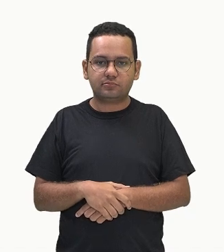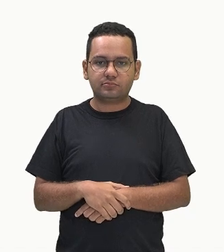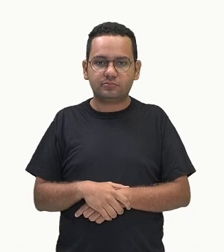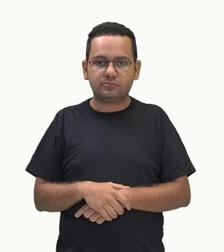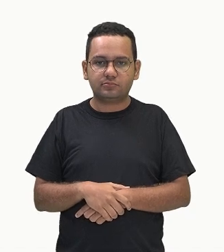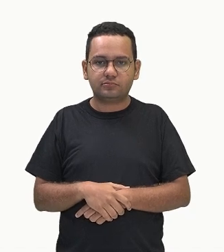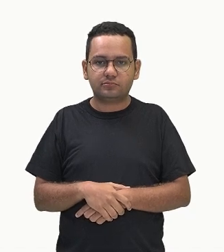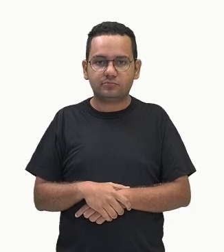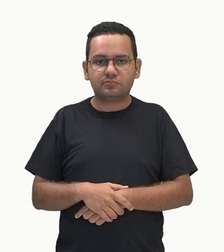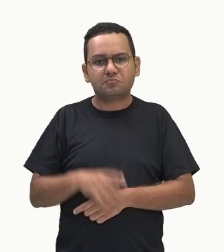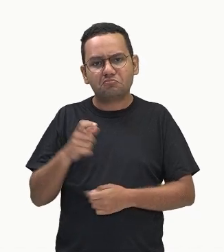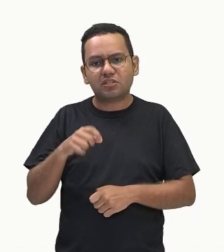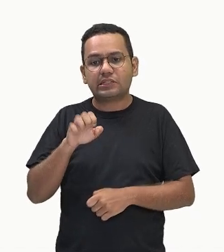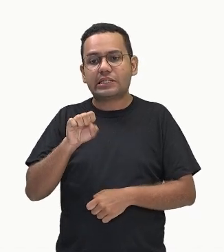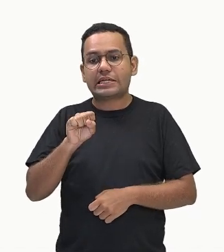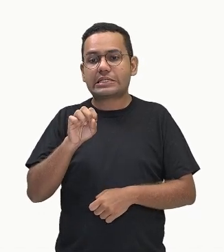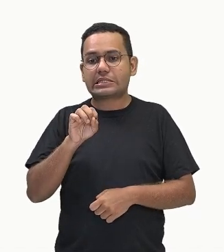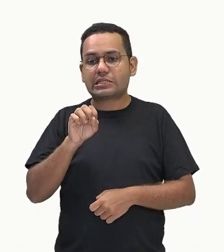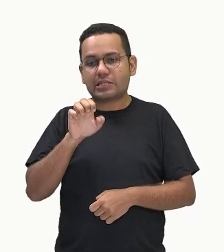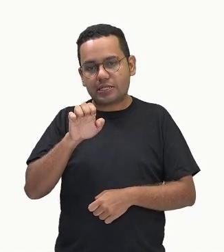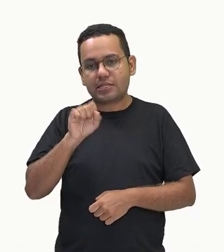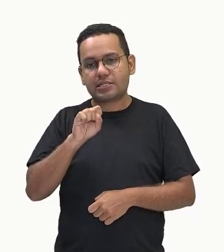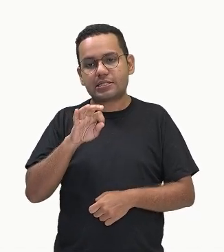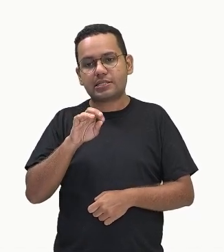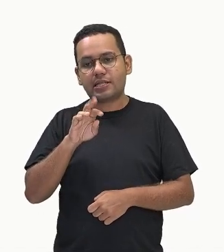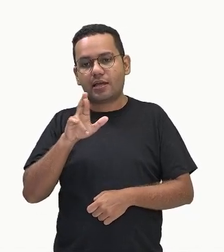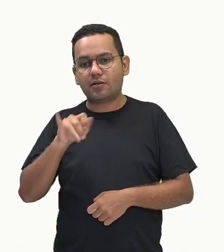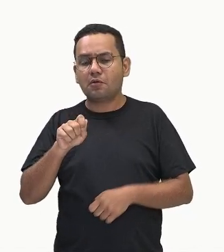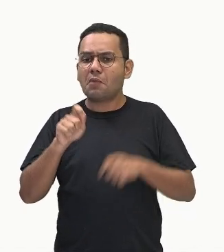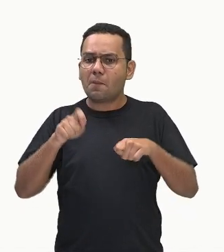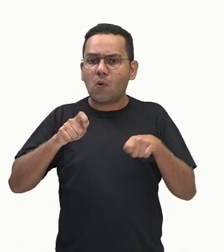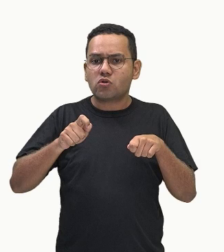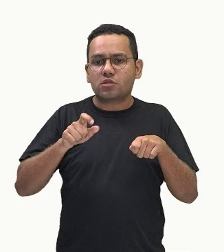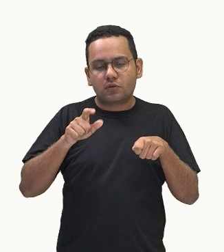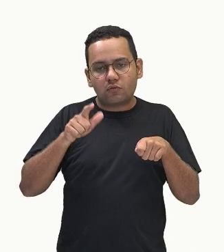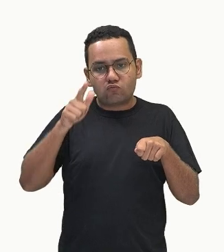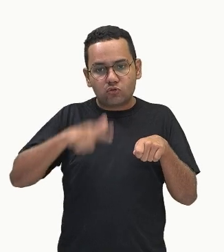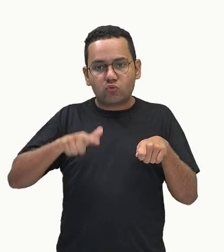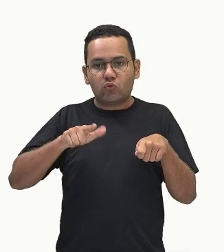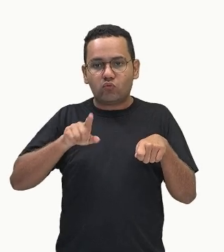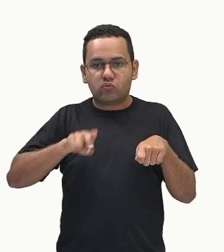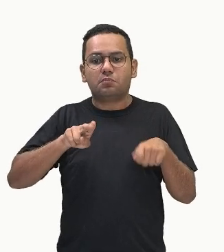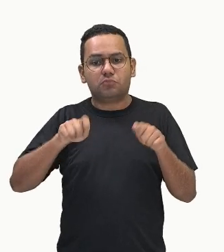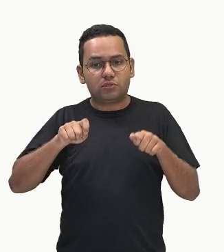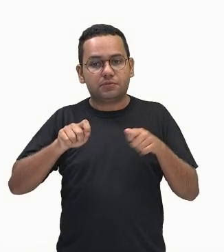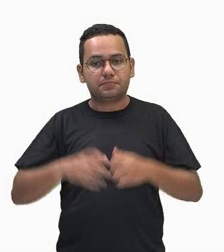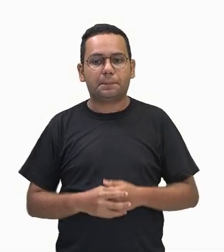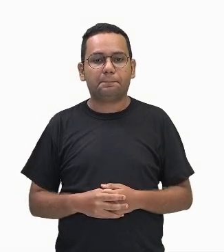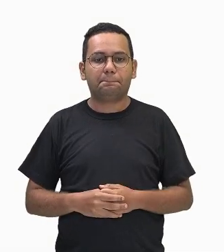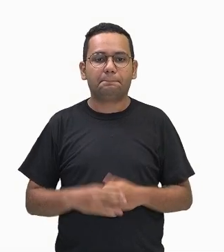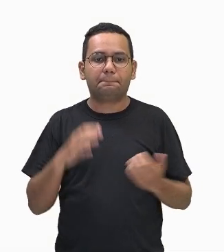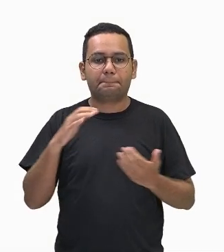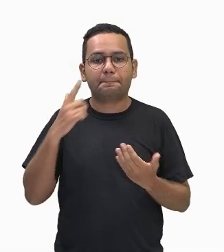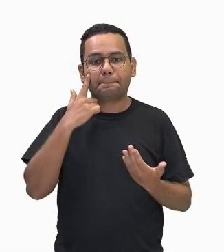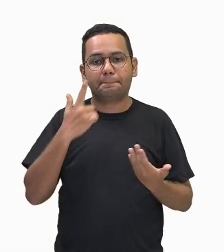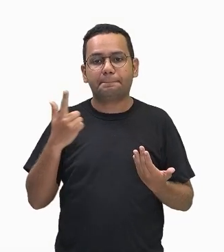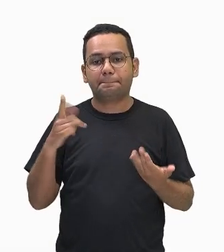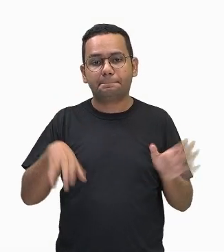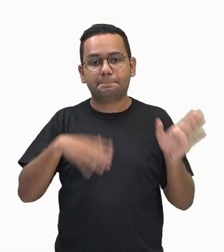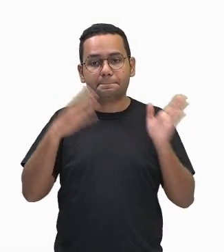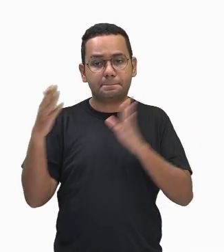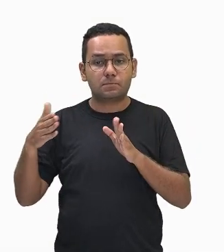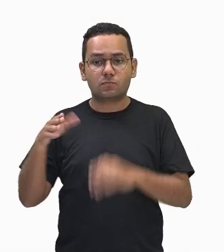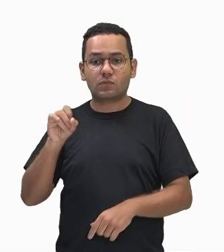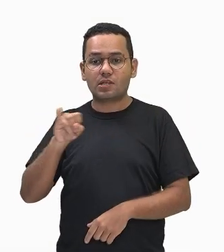estéril. Às vezes ele pode ser um método até reversível. A gente continua essa revisão falando agora das infecções